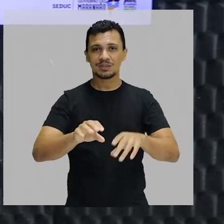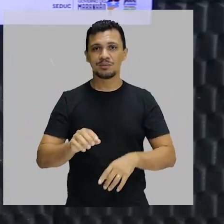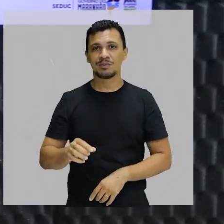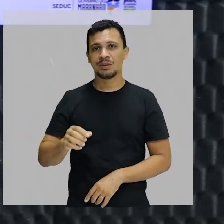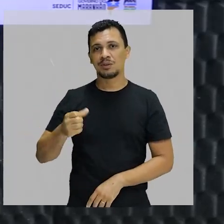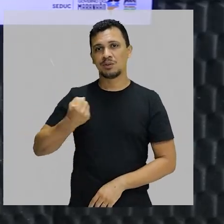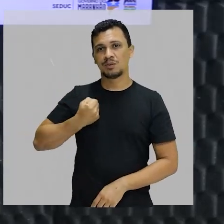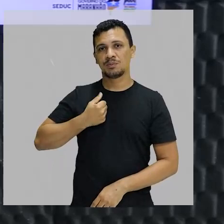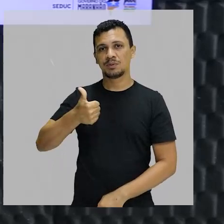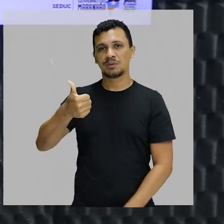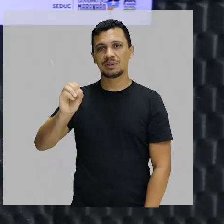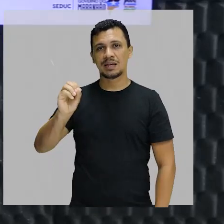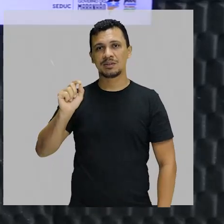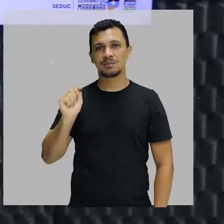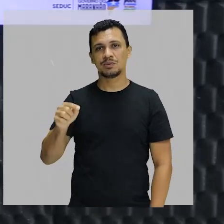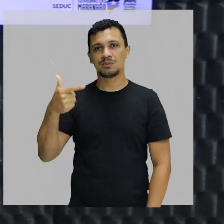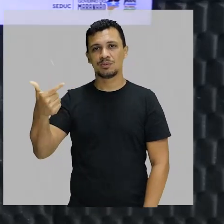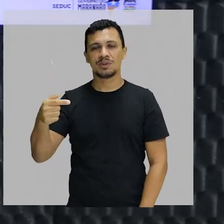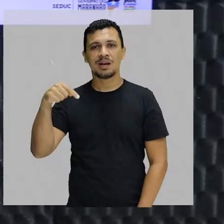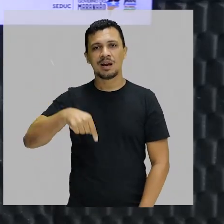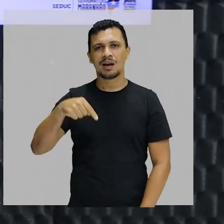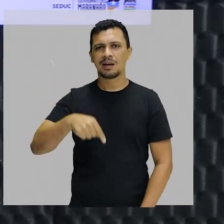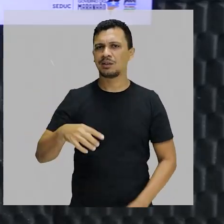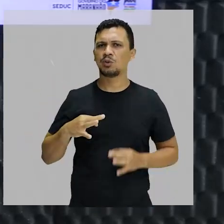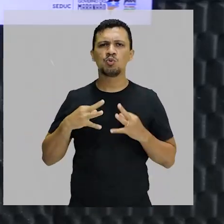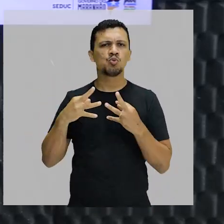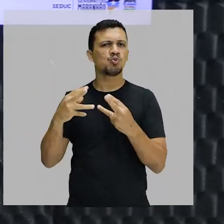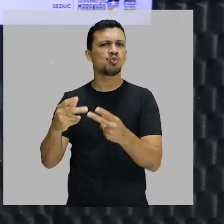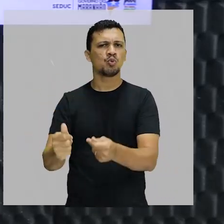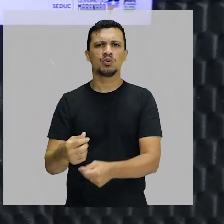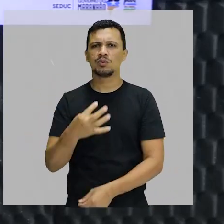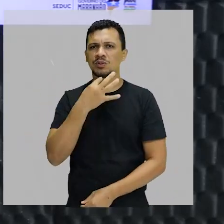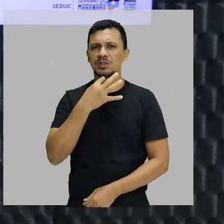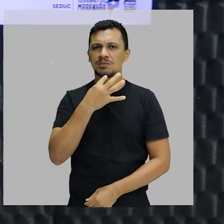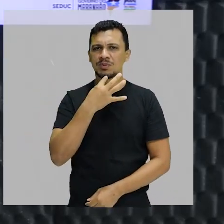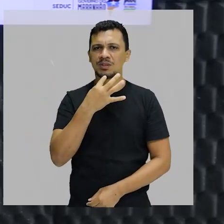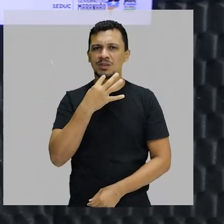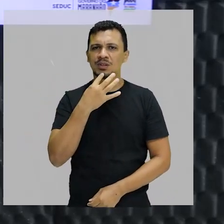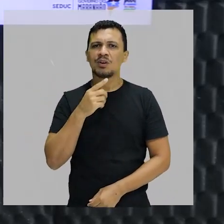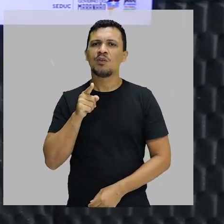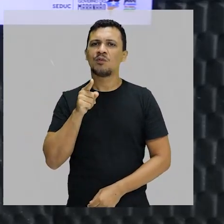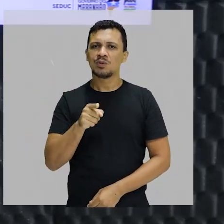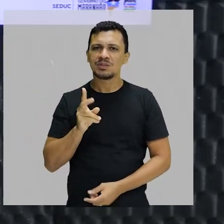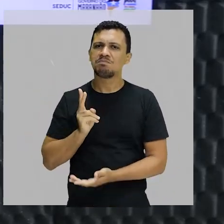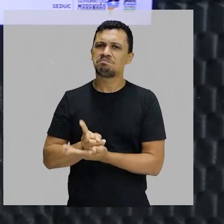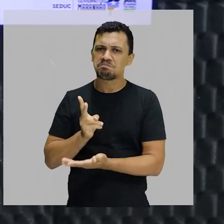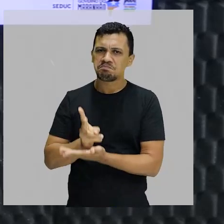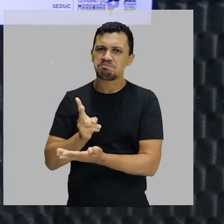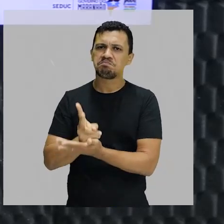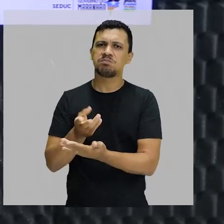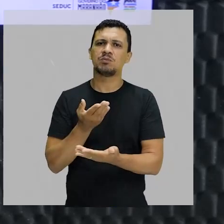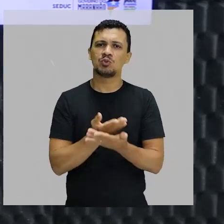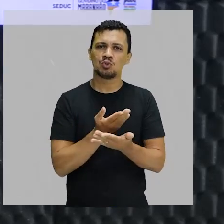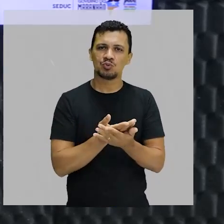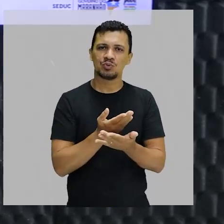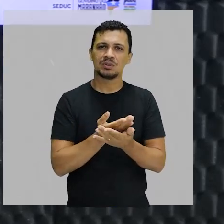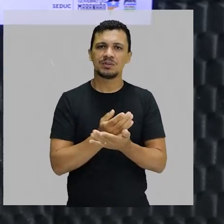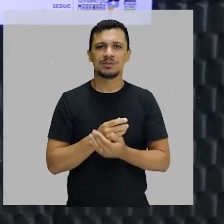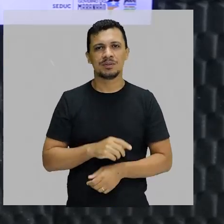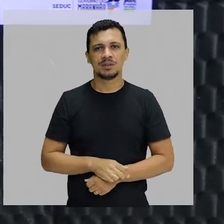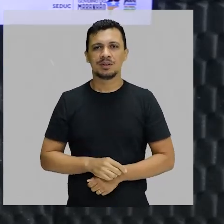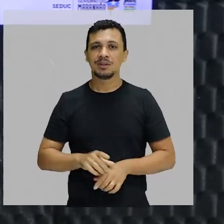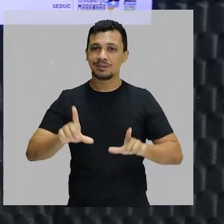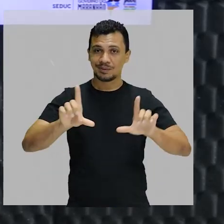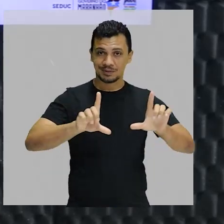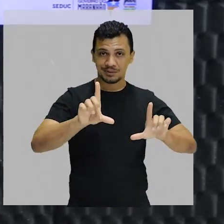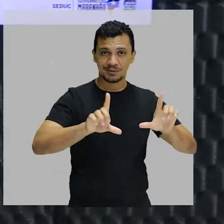Aqui você tem todo o conhecimento que você precisa para seguir adiante nos seus estudos. Além da TV,